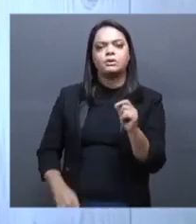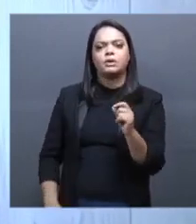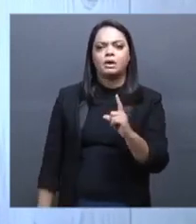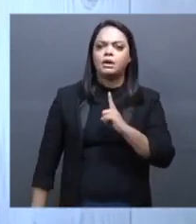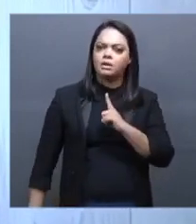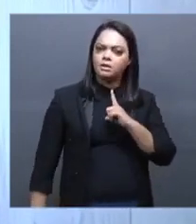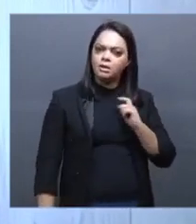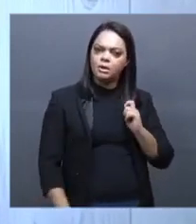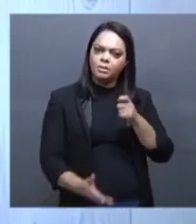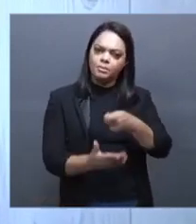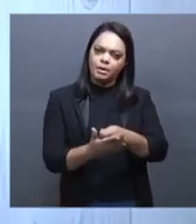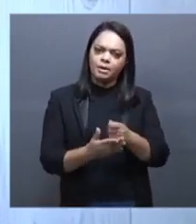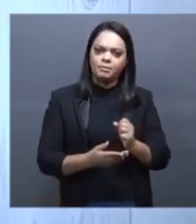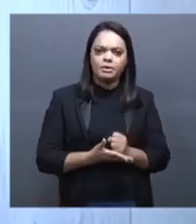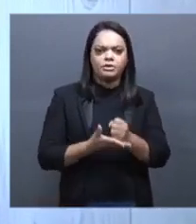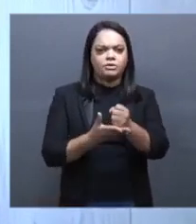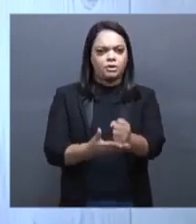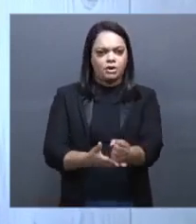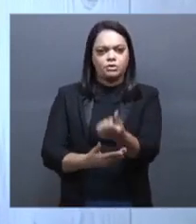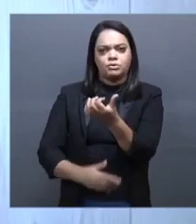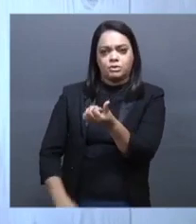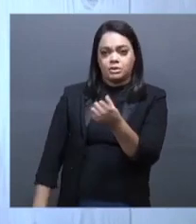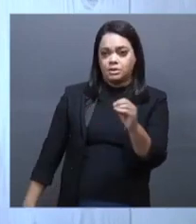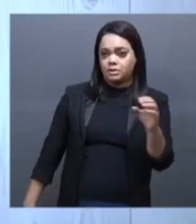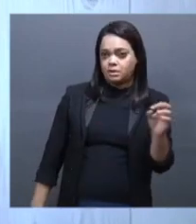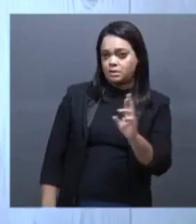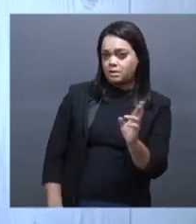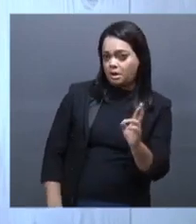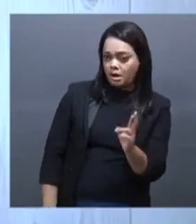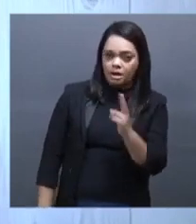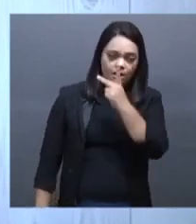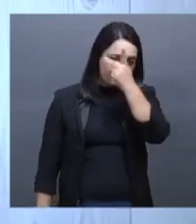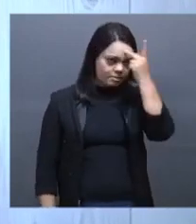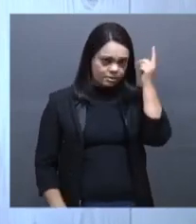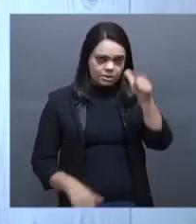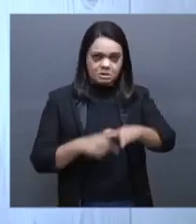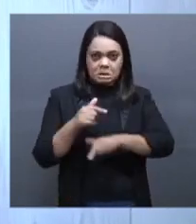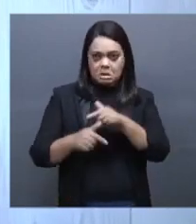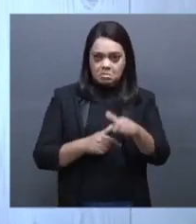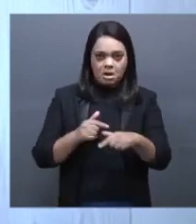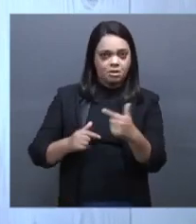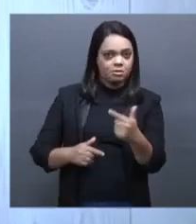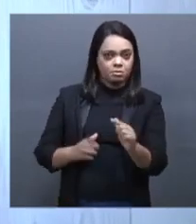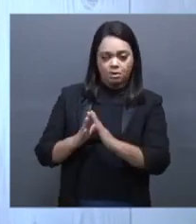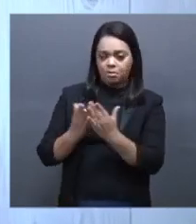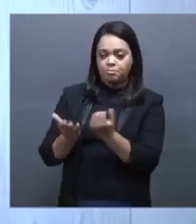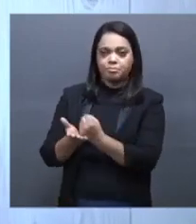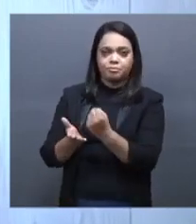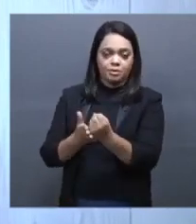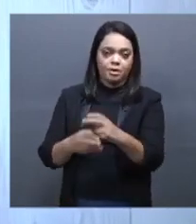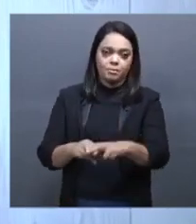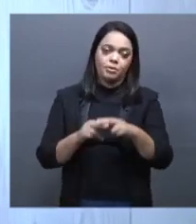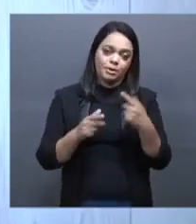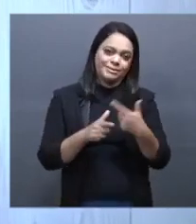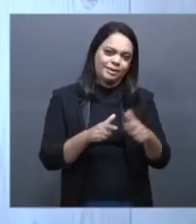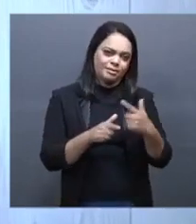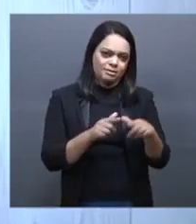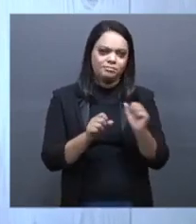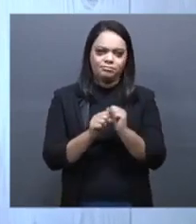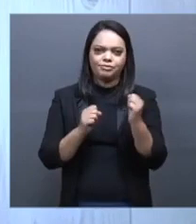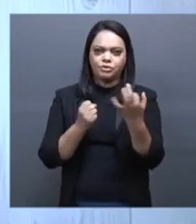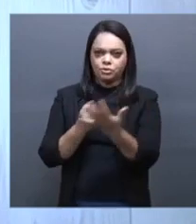estabelece o pagamento de auxílio emergencial de R$ 600 a trabalhadores sem carteira assinada por causa da crise provocada